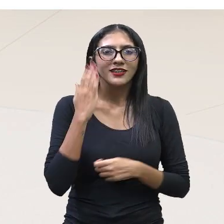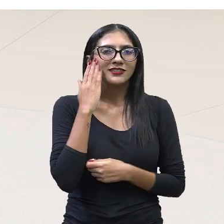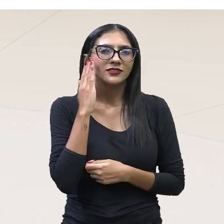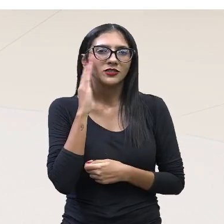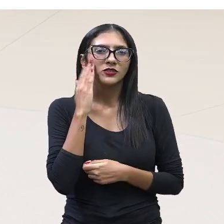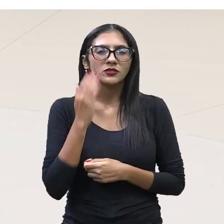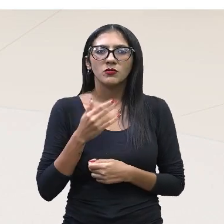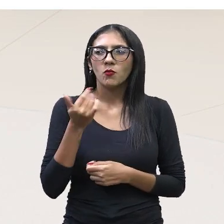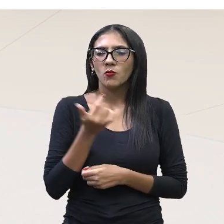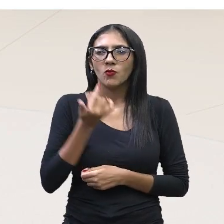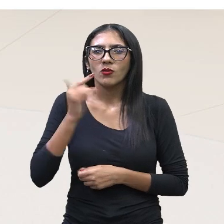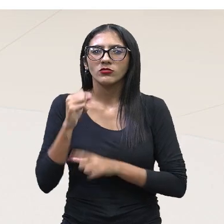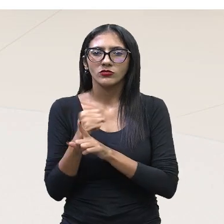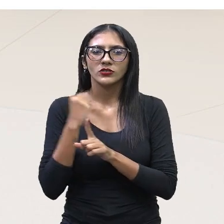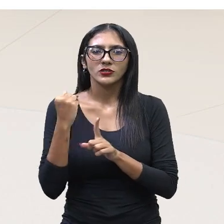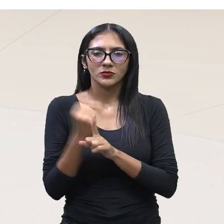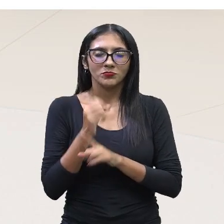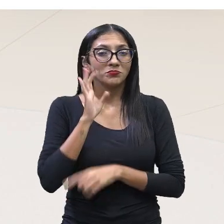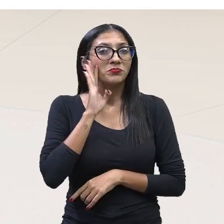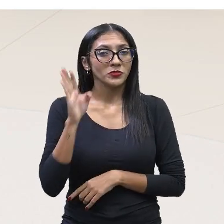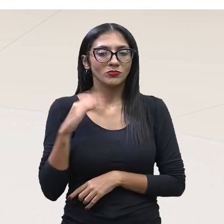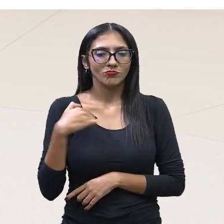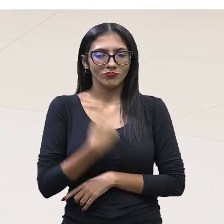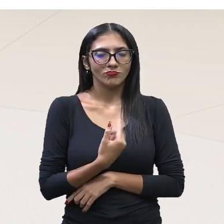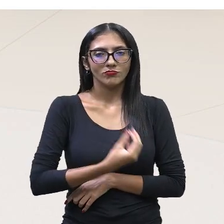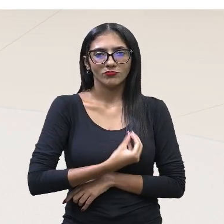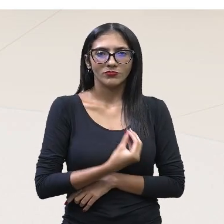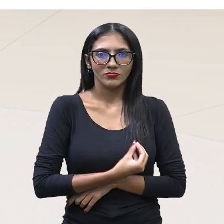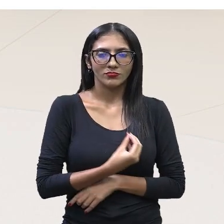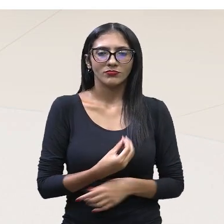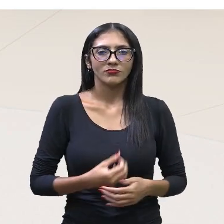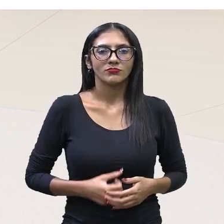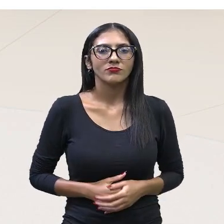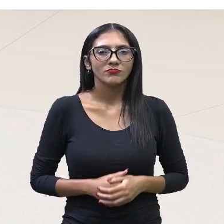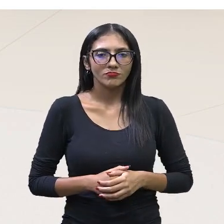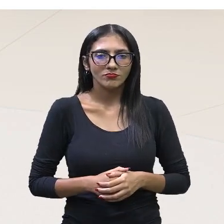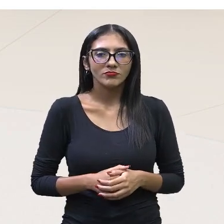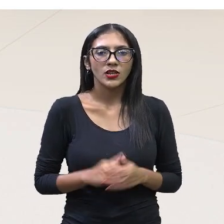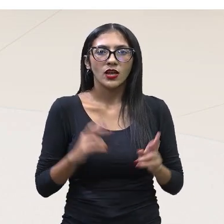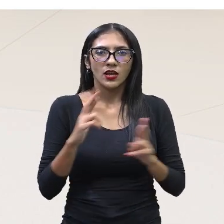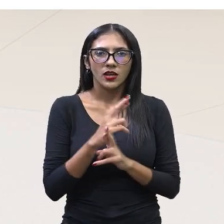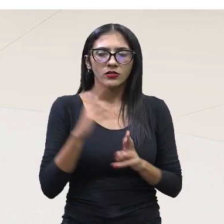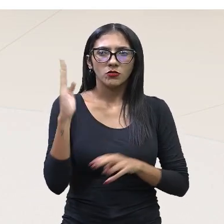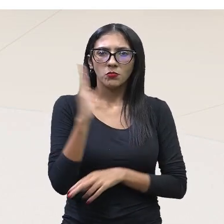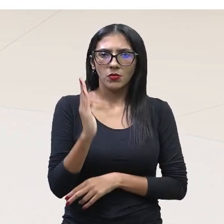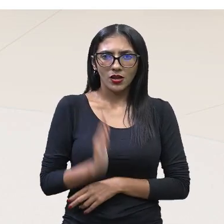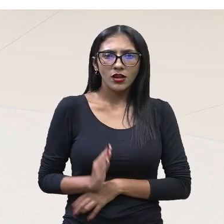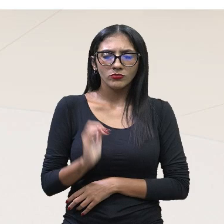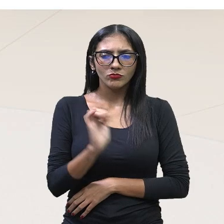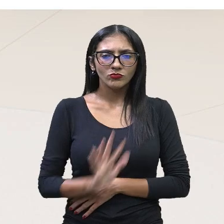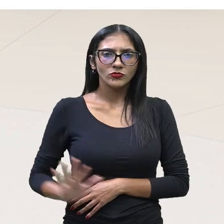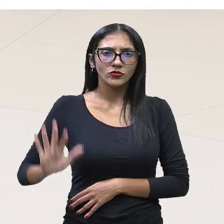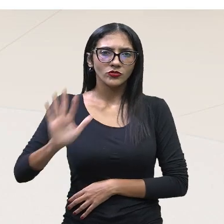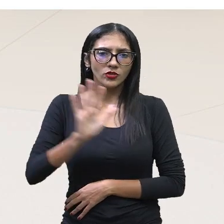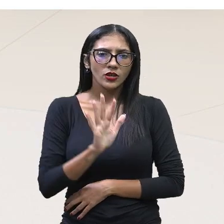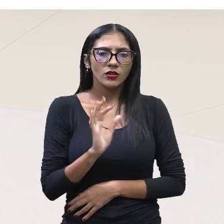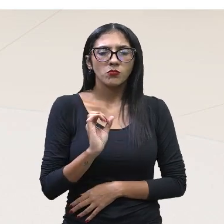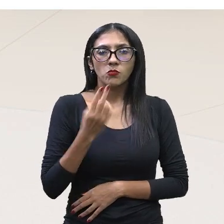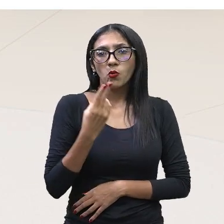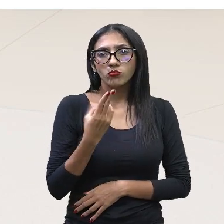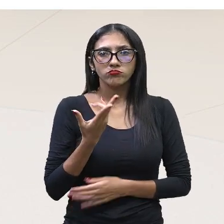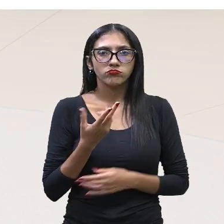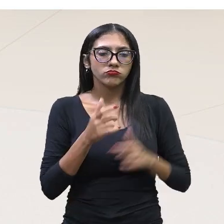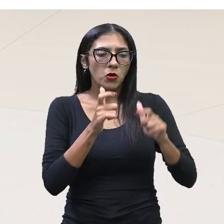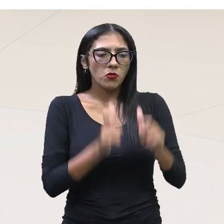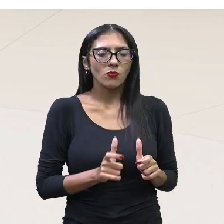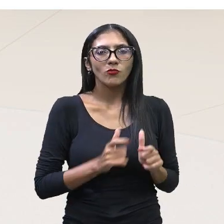sociedades, inclusive a nossa, certo? De ordem global, o Brasil como todo, ou até na minha